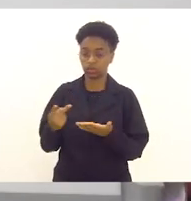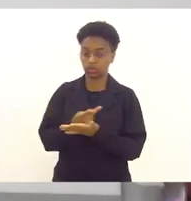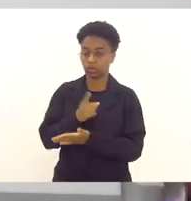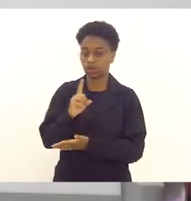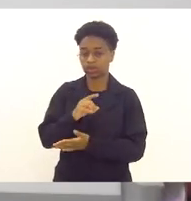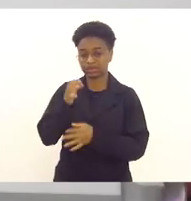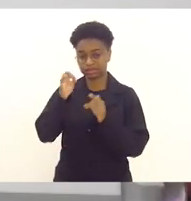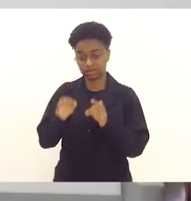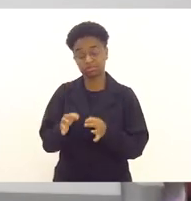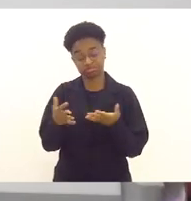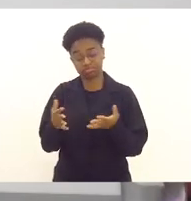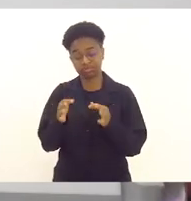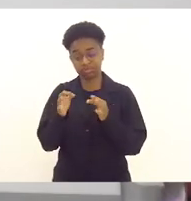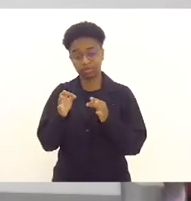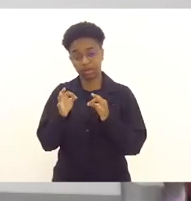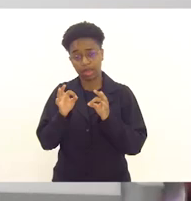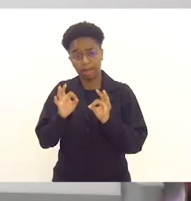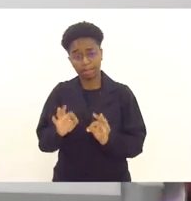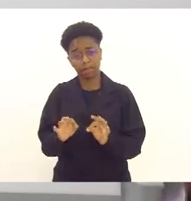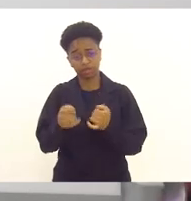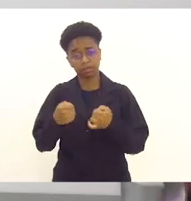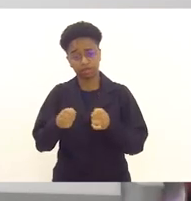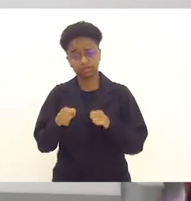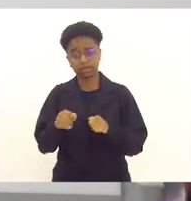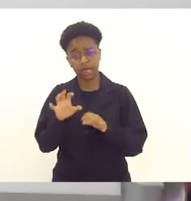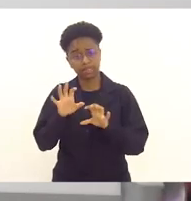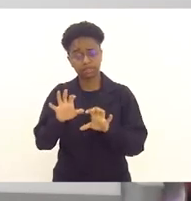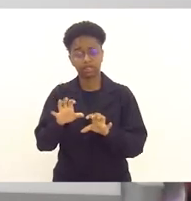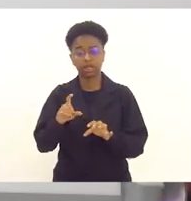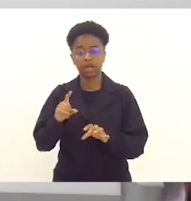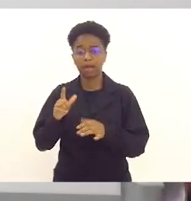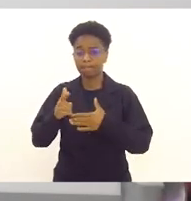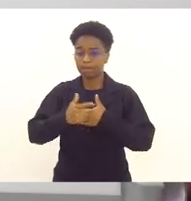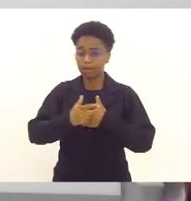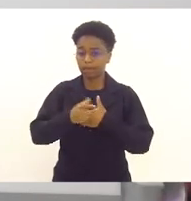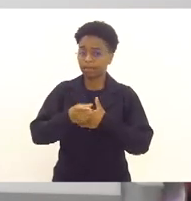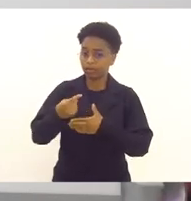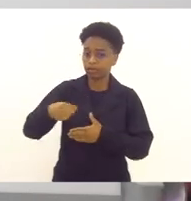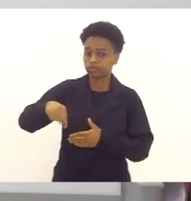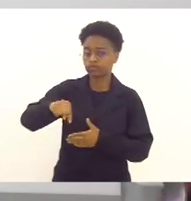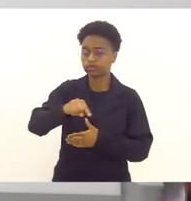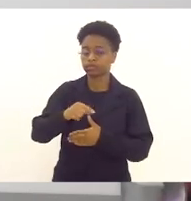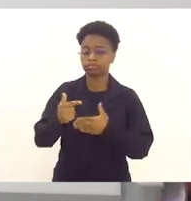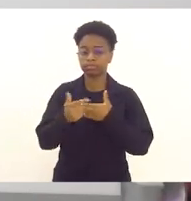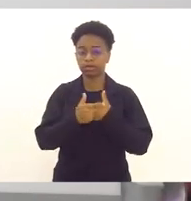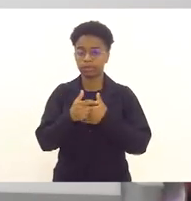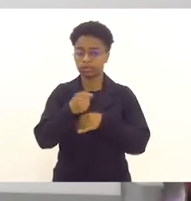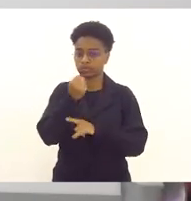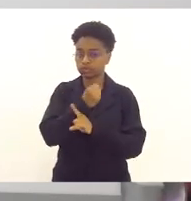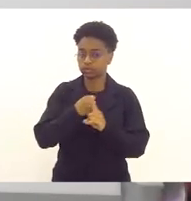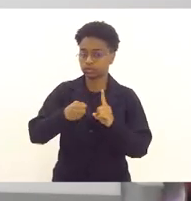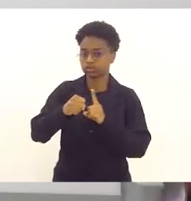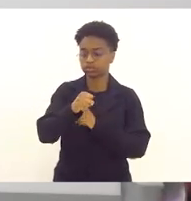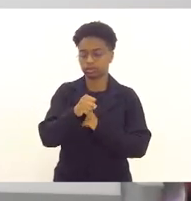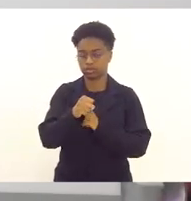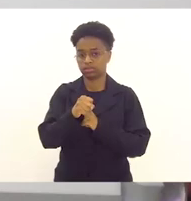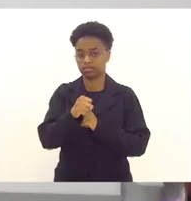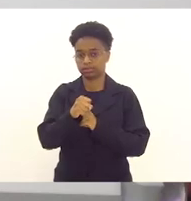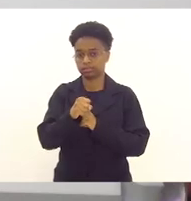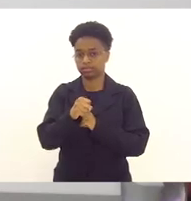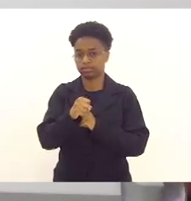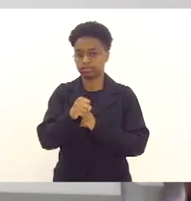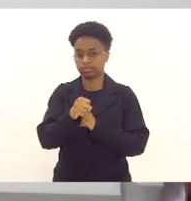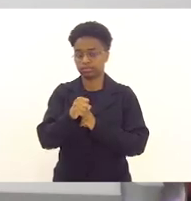É isso mesmo deputada é o papel de vocês é o papel da sociedade de organizada